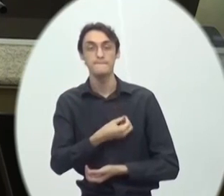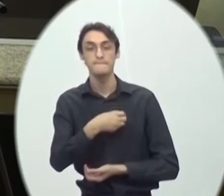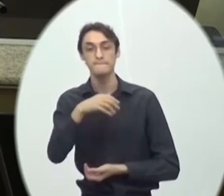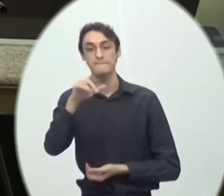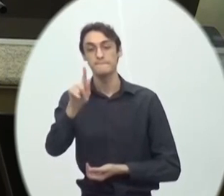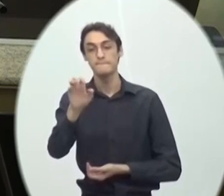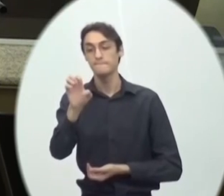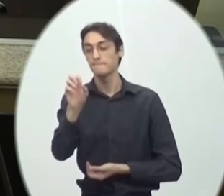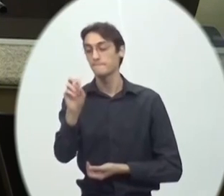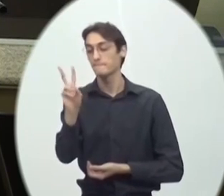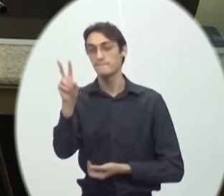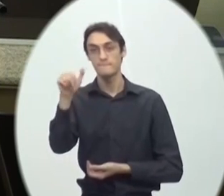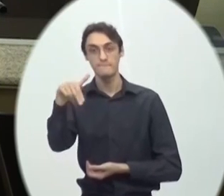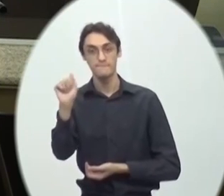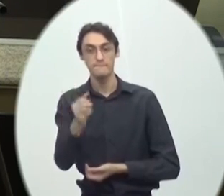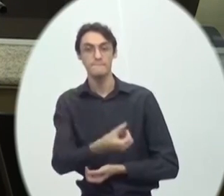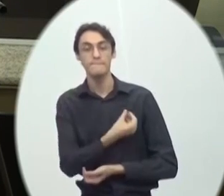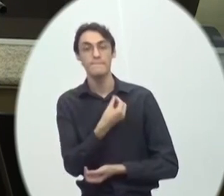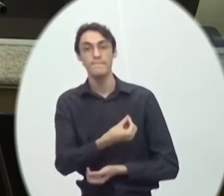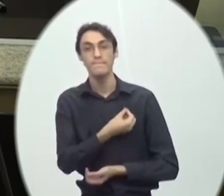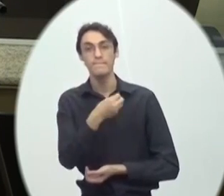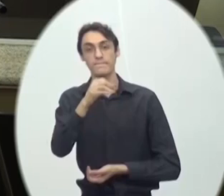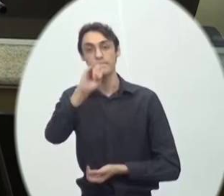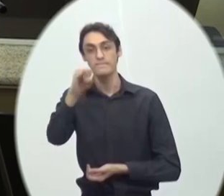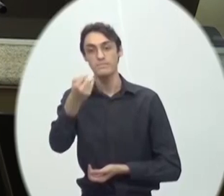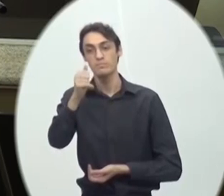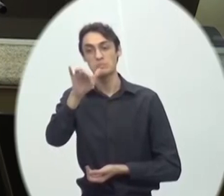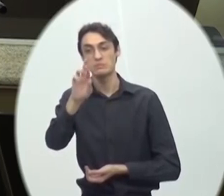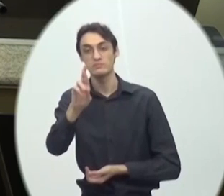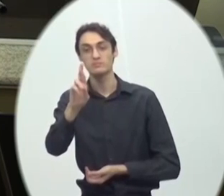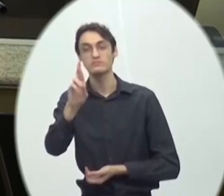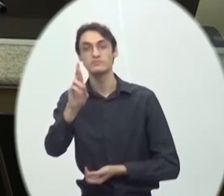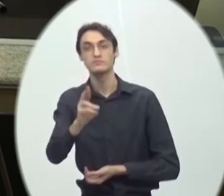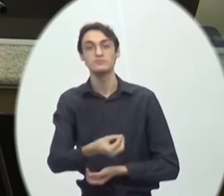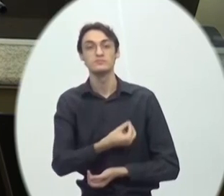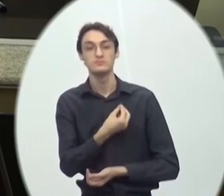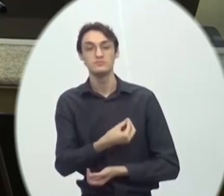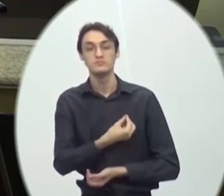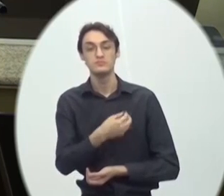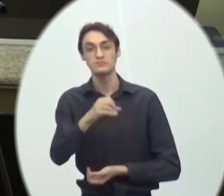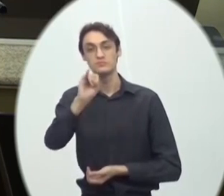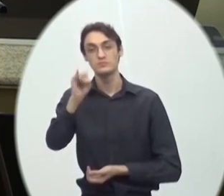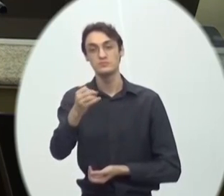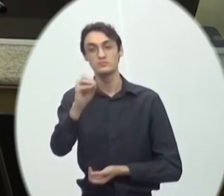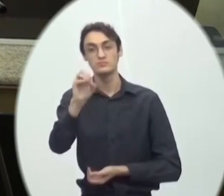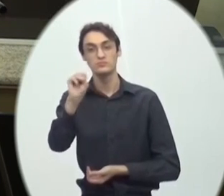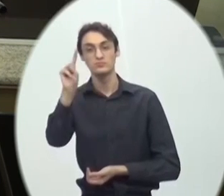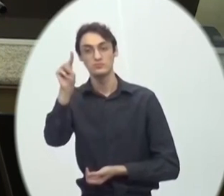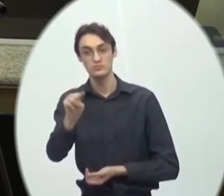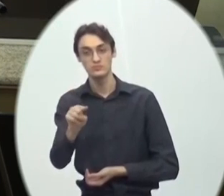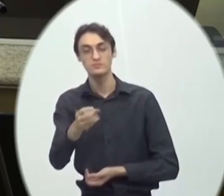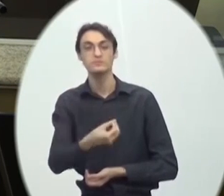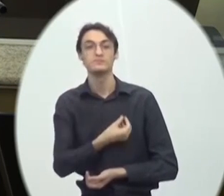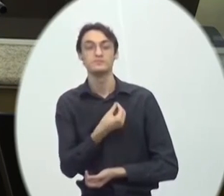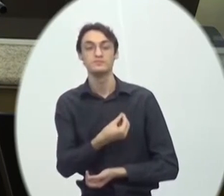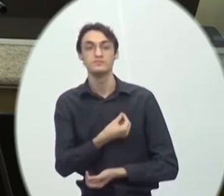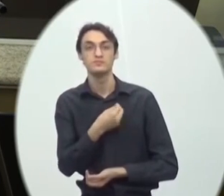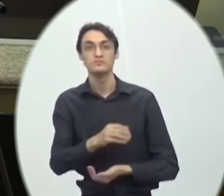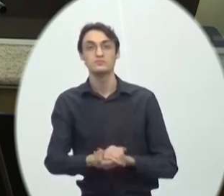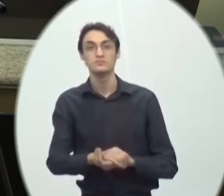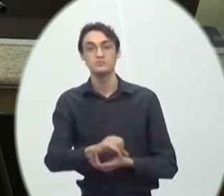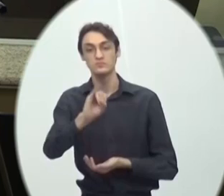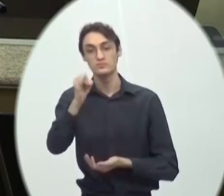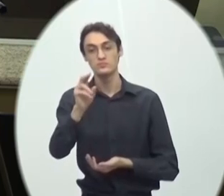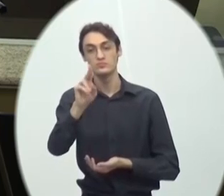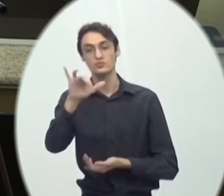vereadora Giovana Benedetti. Presente, vereador Jair Augusto Alexandre. Presente, vereador José Paulo Ferrarese. Vereador